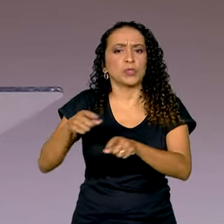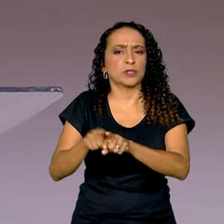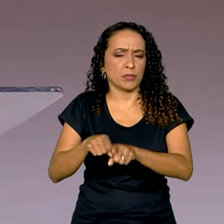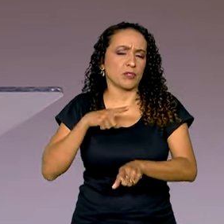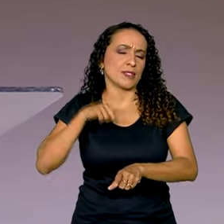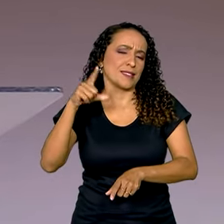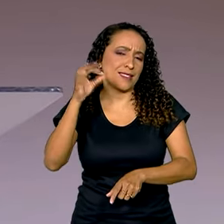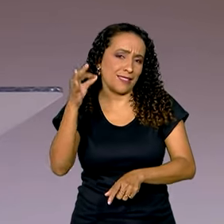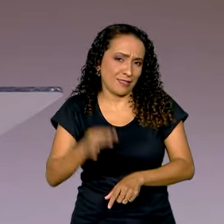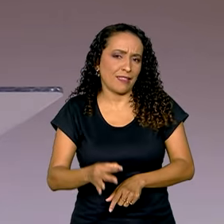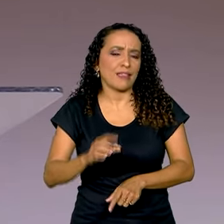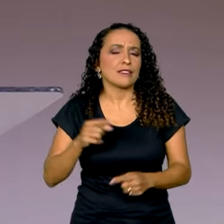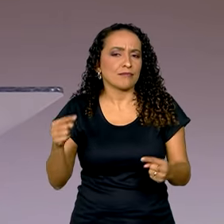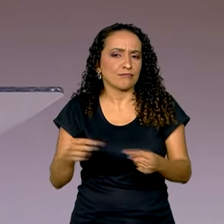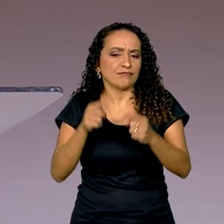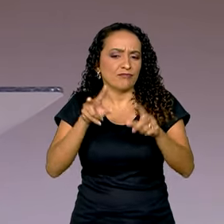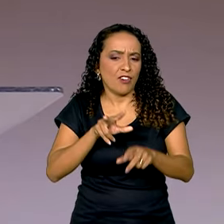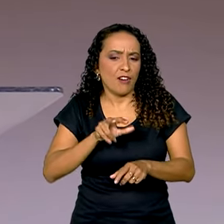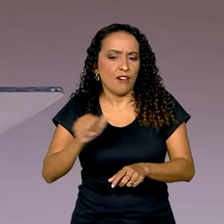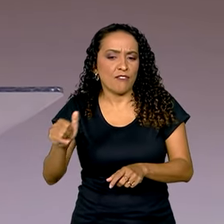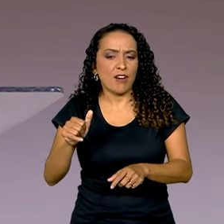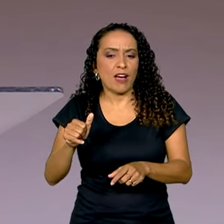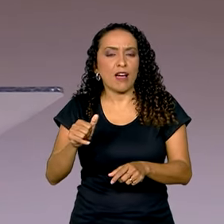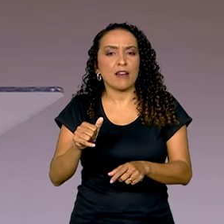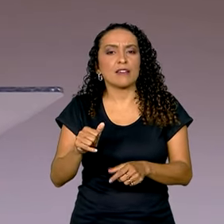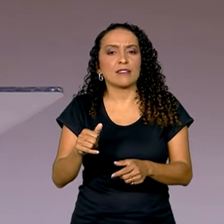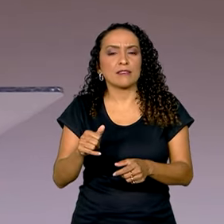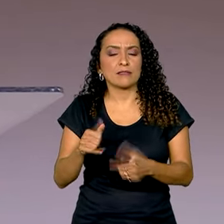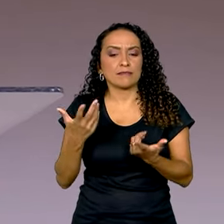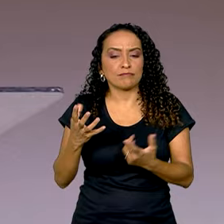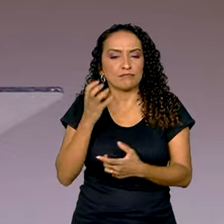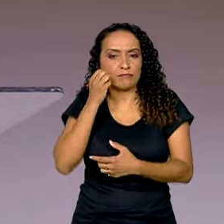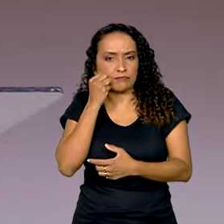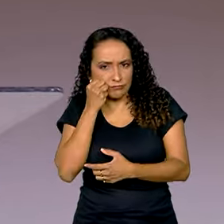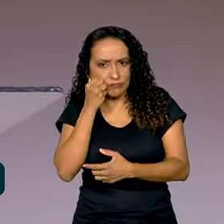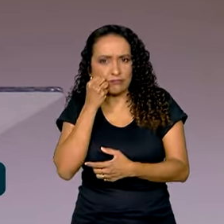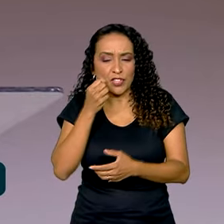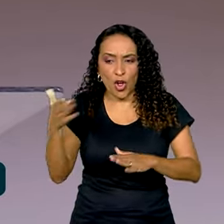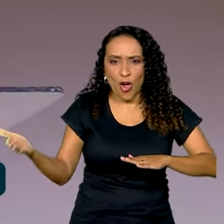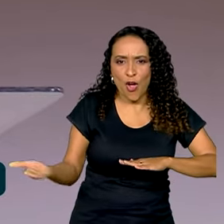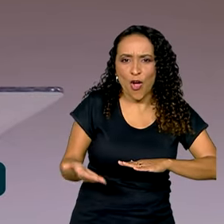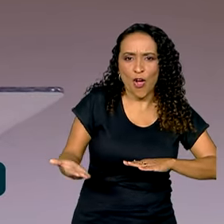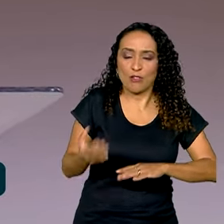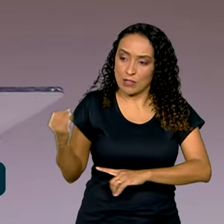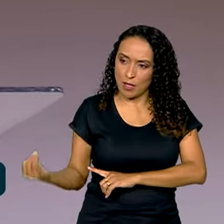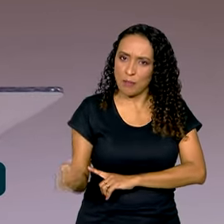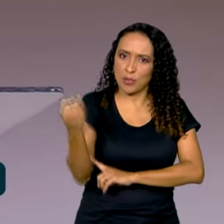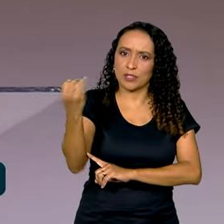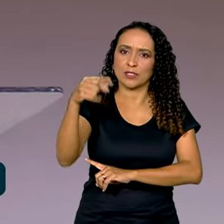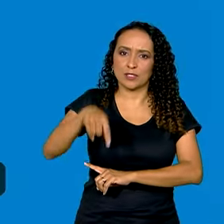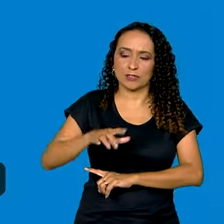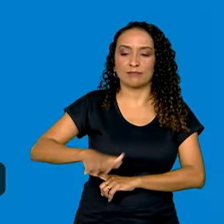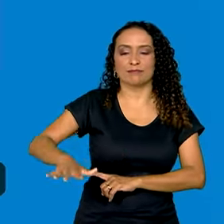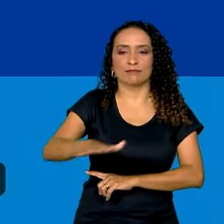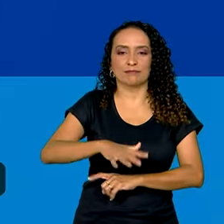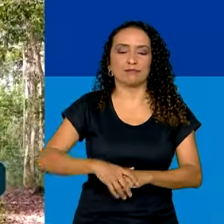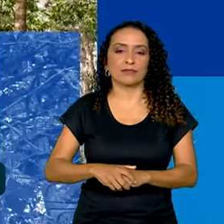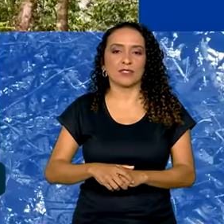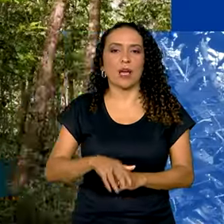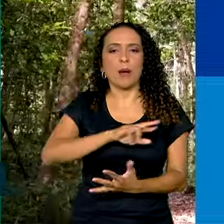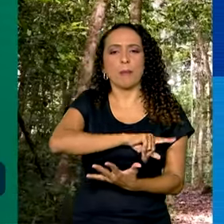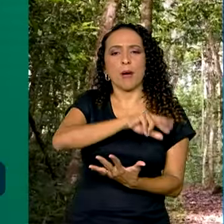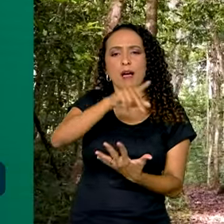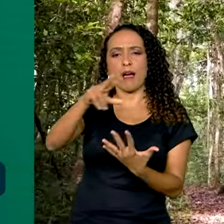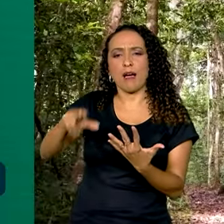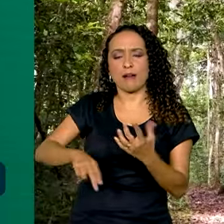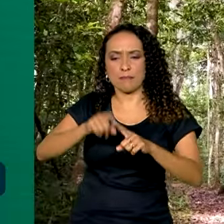certeza que a gente vai deixar um grande legado, um legado contemporâneo da importância deste setor. Com uma diversidade